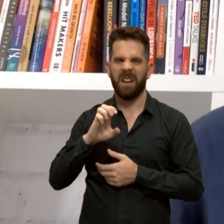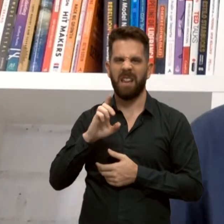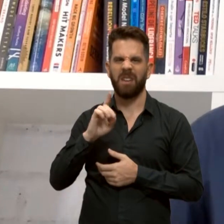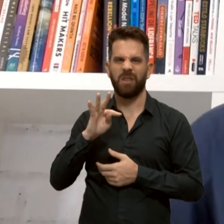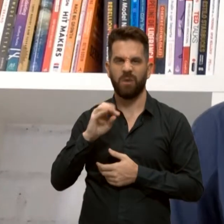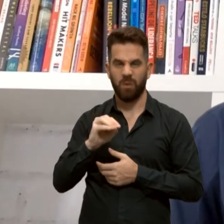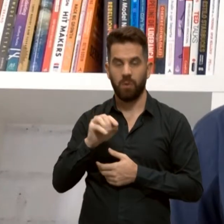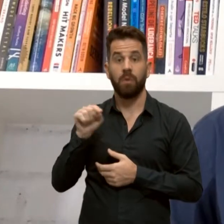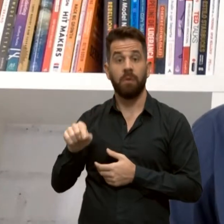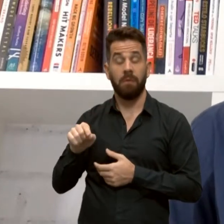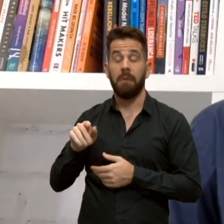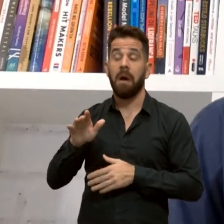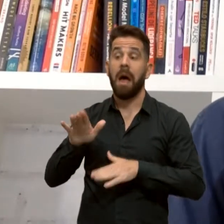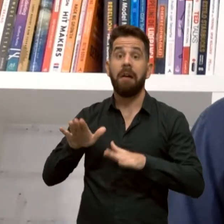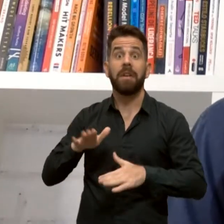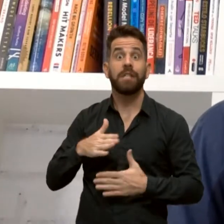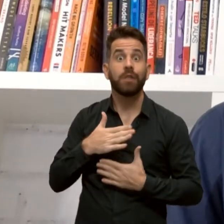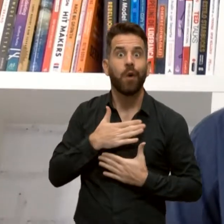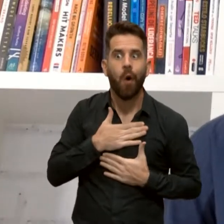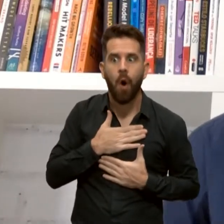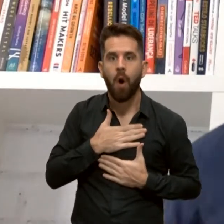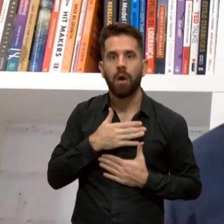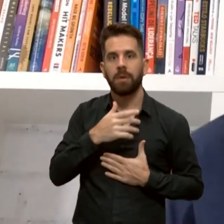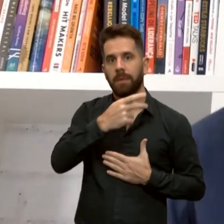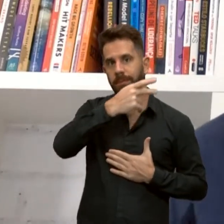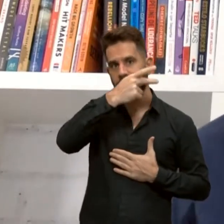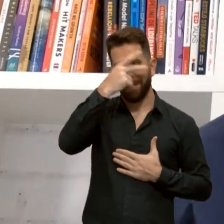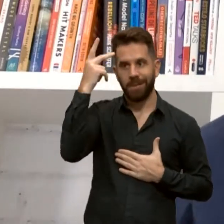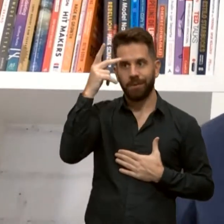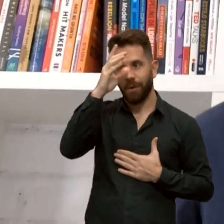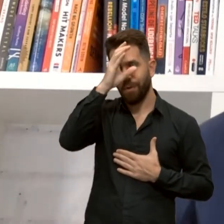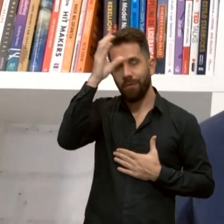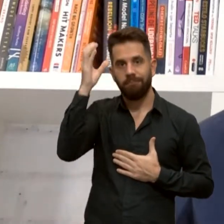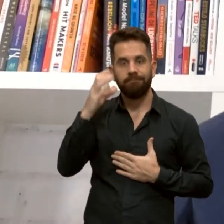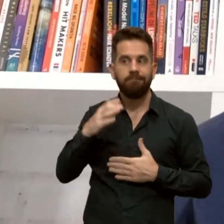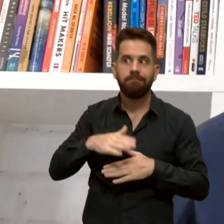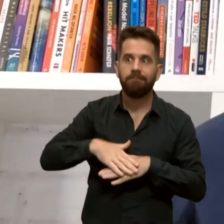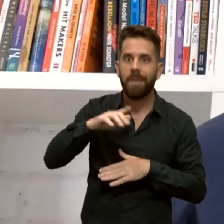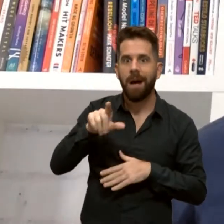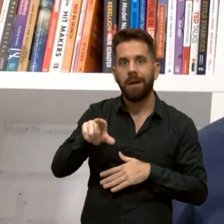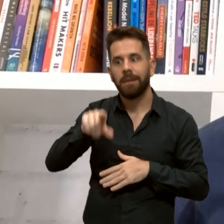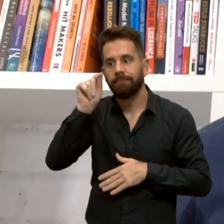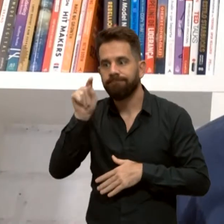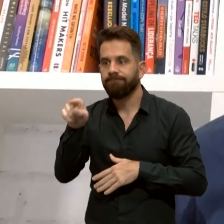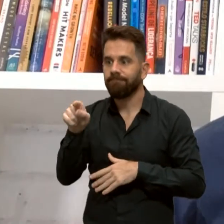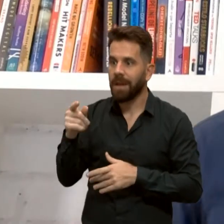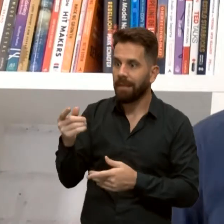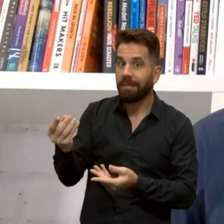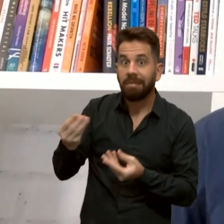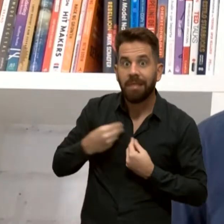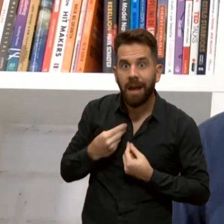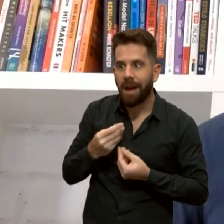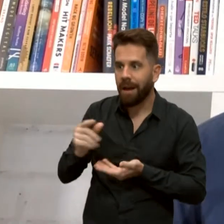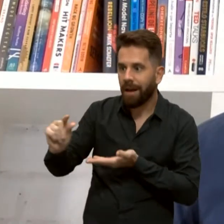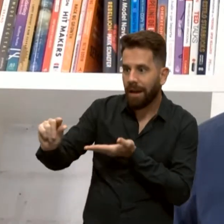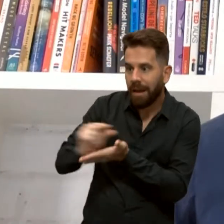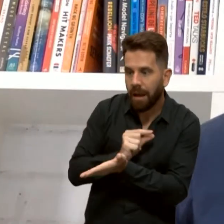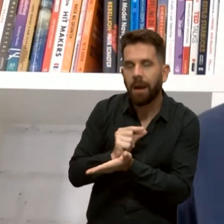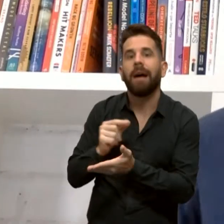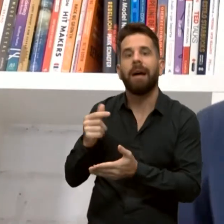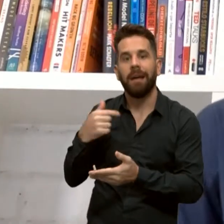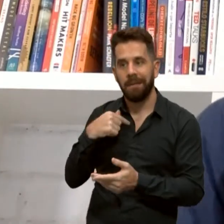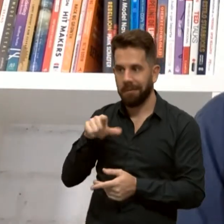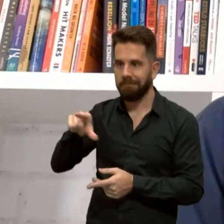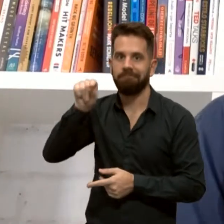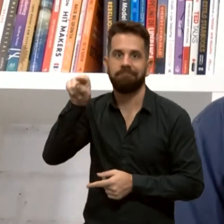às vezes, ele compra de alguma empresa que oferece cashback e com um cartão de crédito, por exemplo, que também oferece cashback, o consumidor tem aquela sensação de que